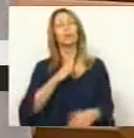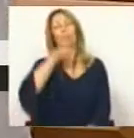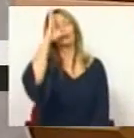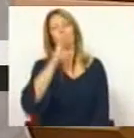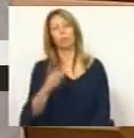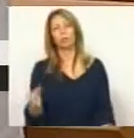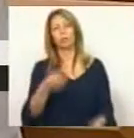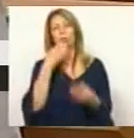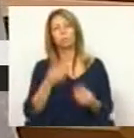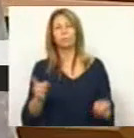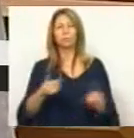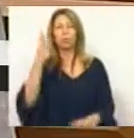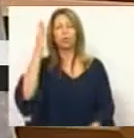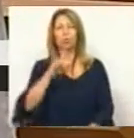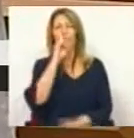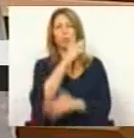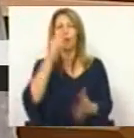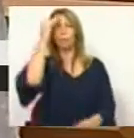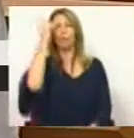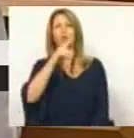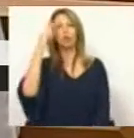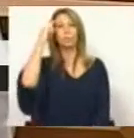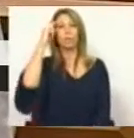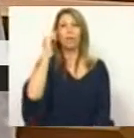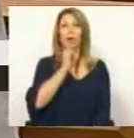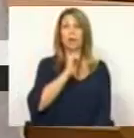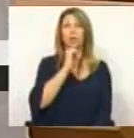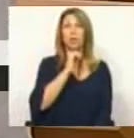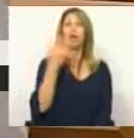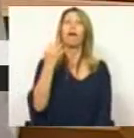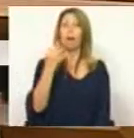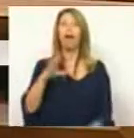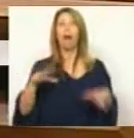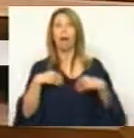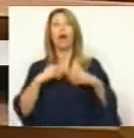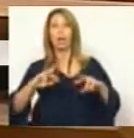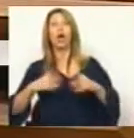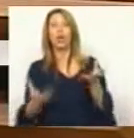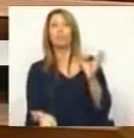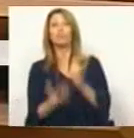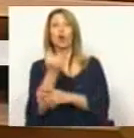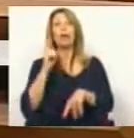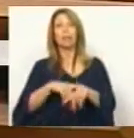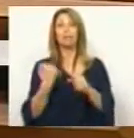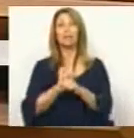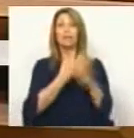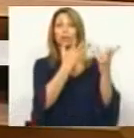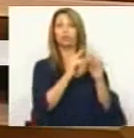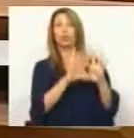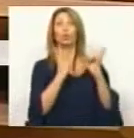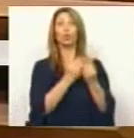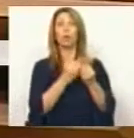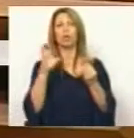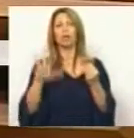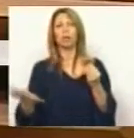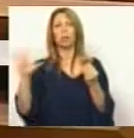brutalmente injusto que os professores da Madeira e dos Açores conheçam a recuperação de todo o tempo de serviços do continente? Não. Mas aqui há